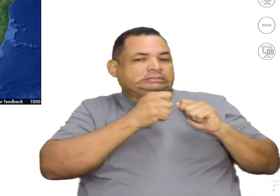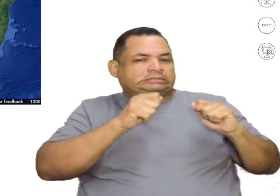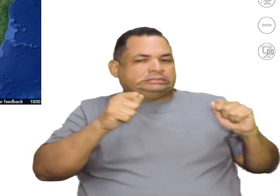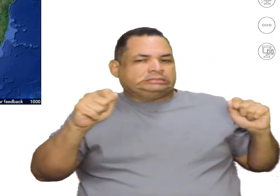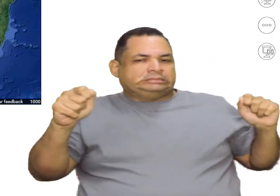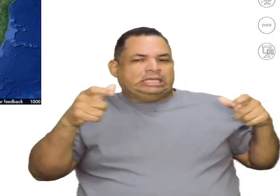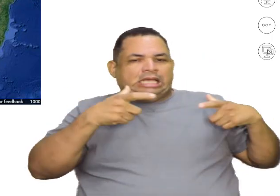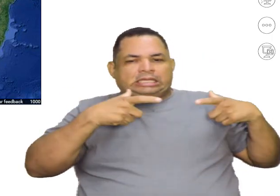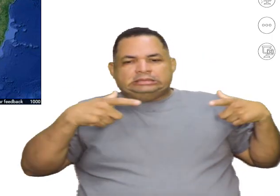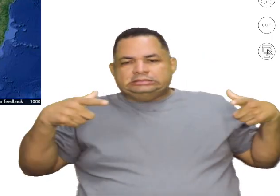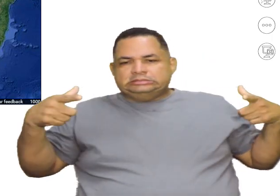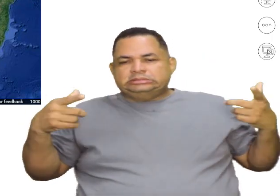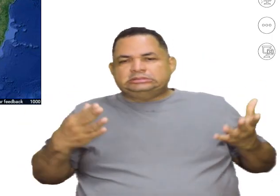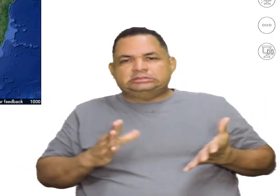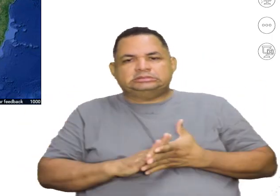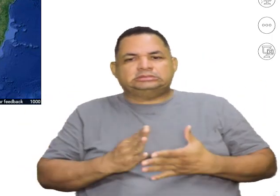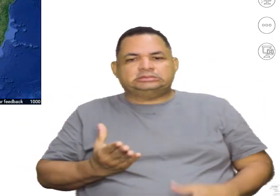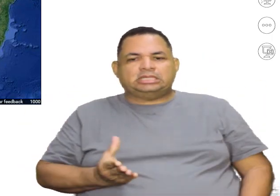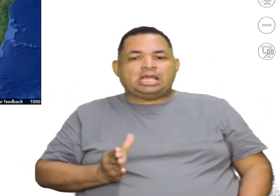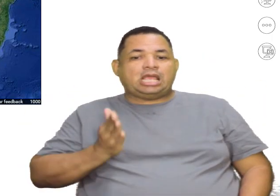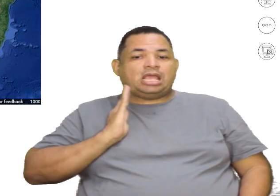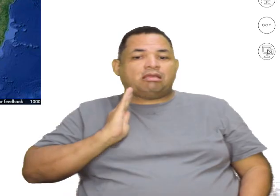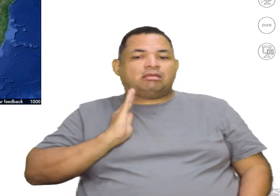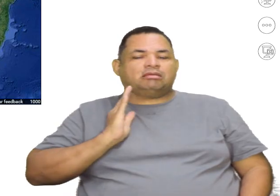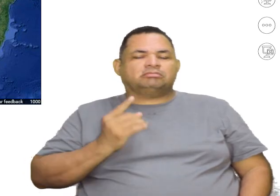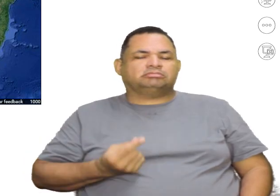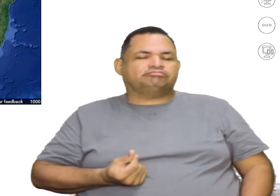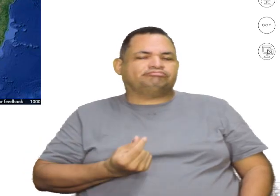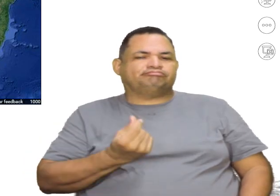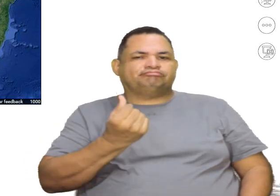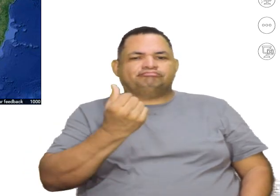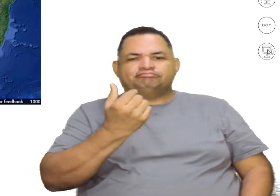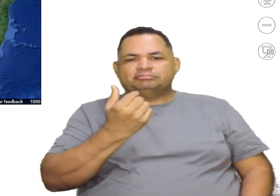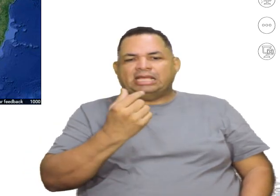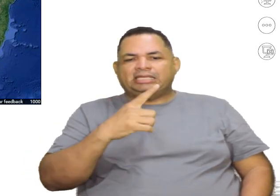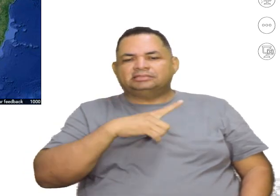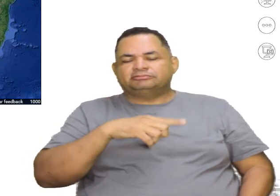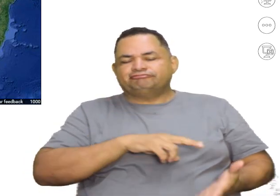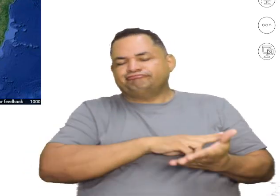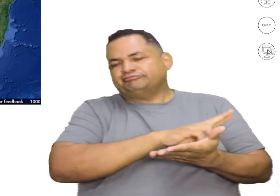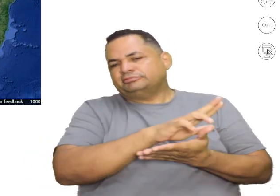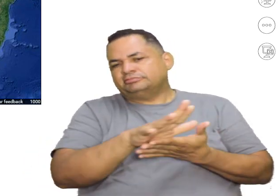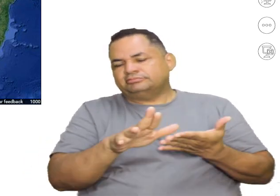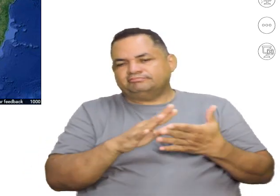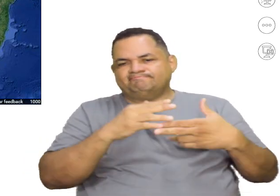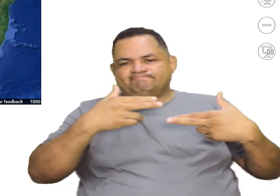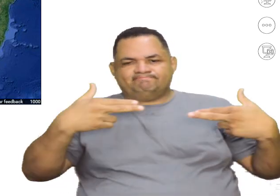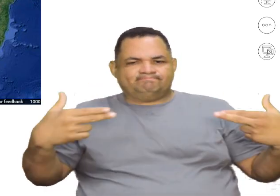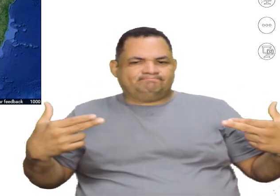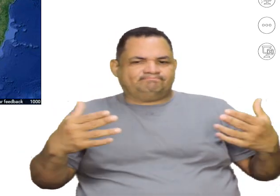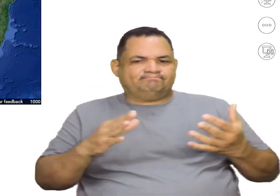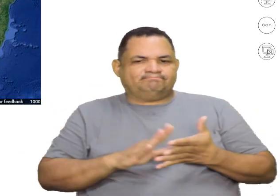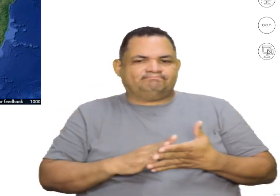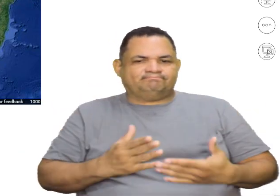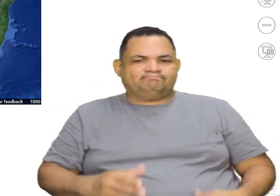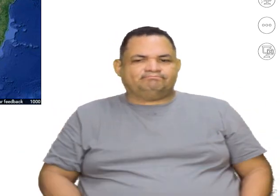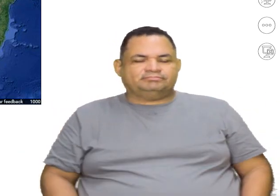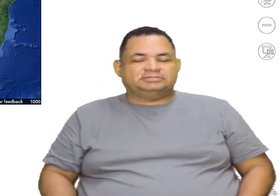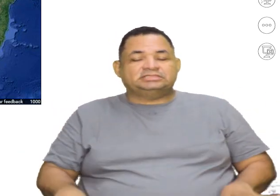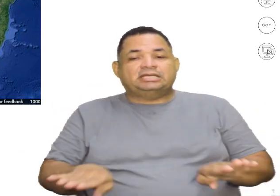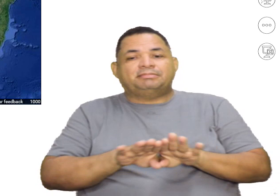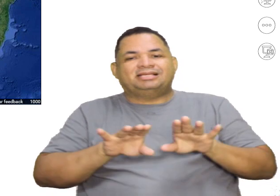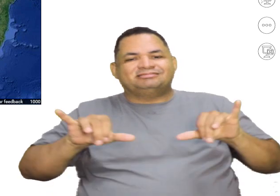que infelizmente em alguns momentos que a gente vê, né, como ela sofre os desmatamentos,